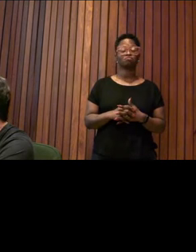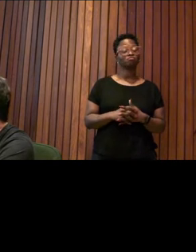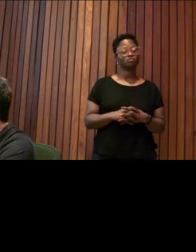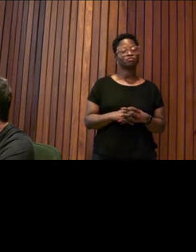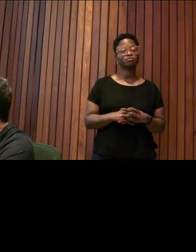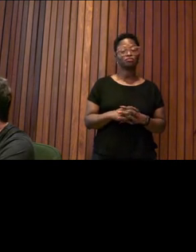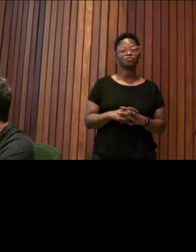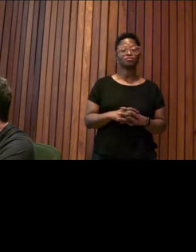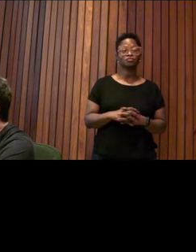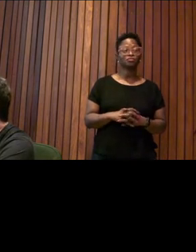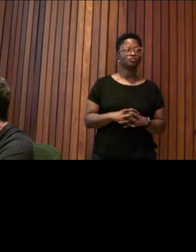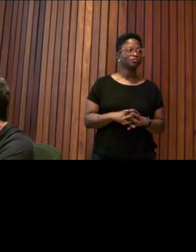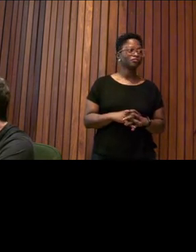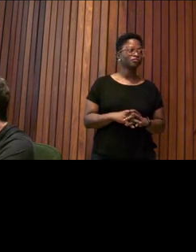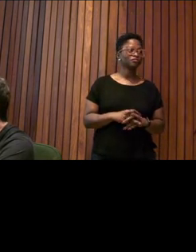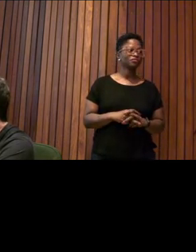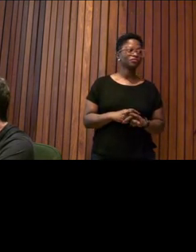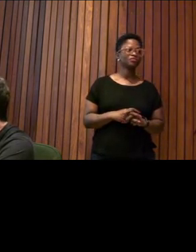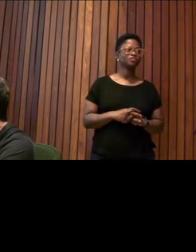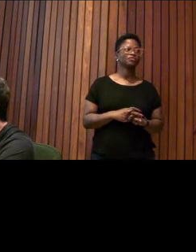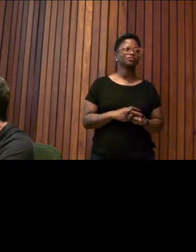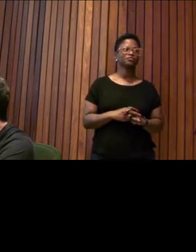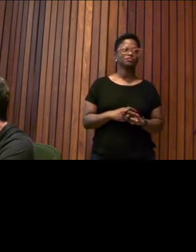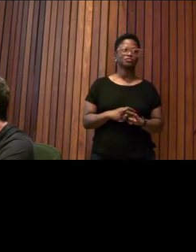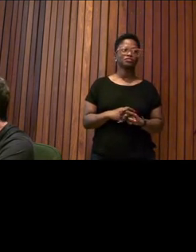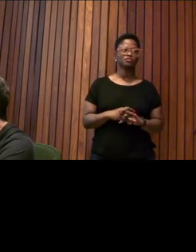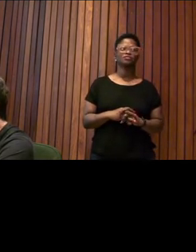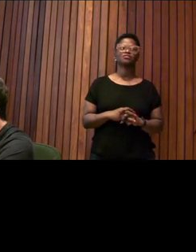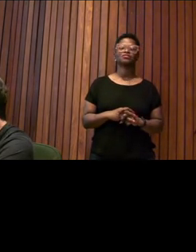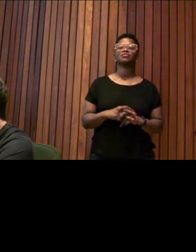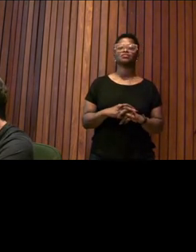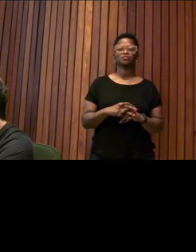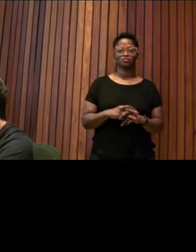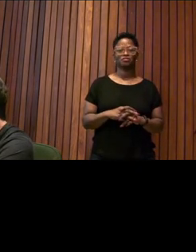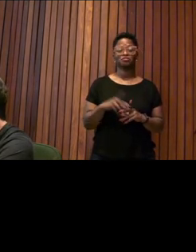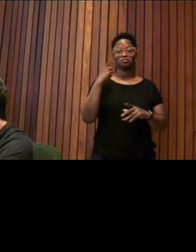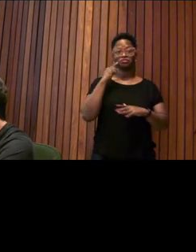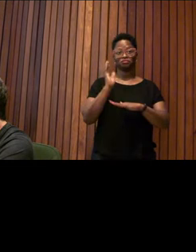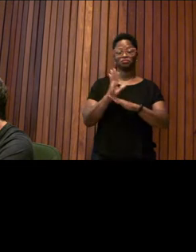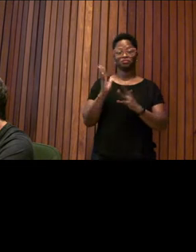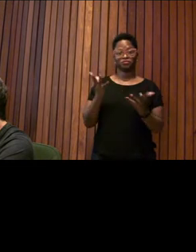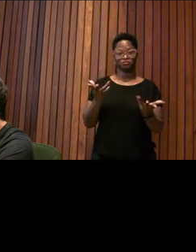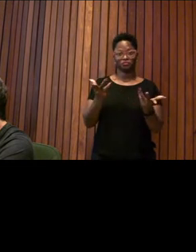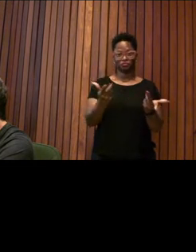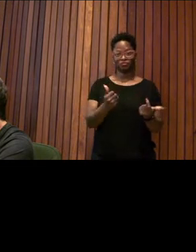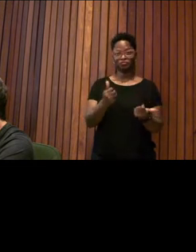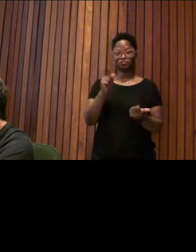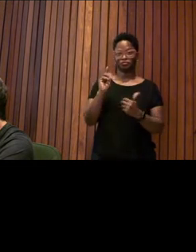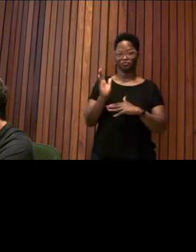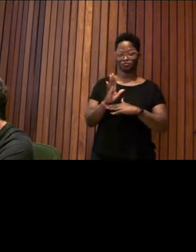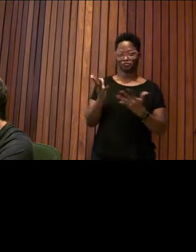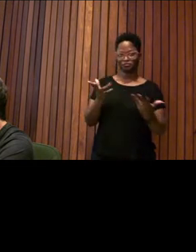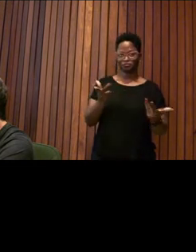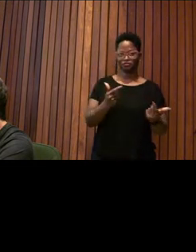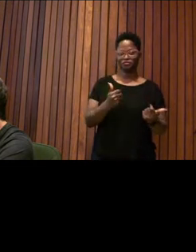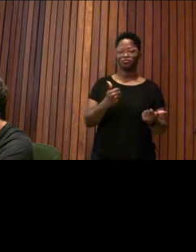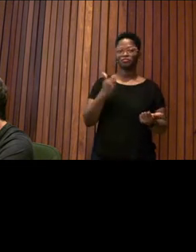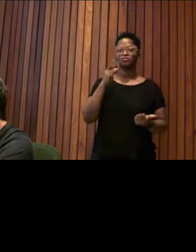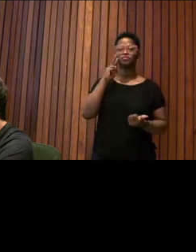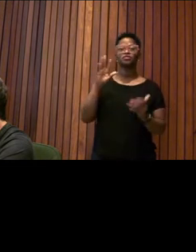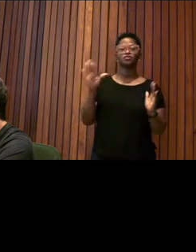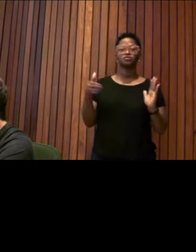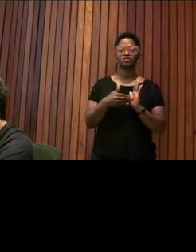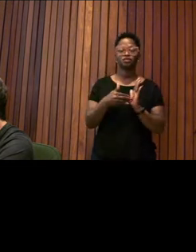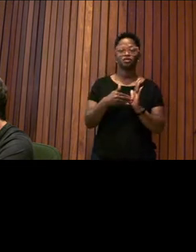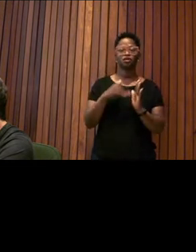Eu vendo esse vídeo que ficou maravilhoso, pelo menos eu só vi o final,